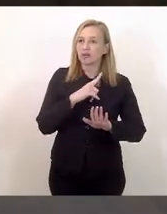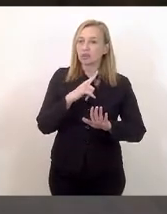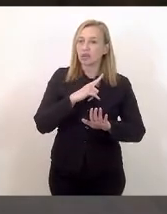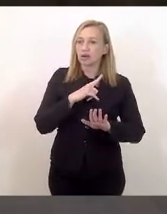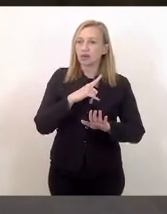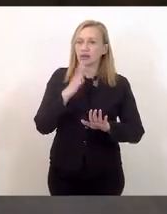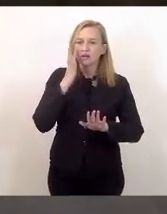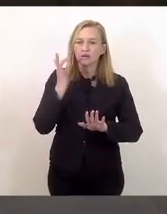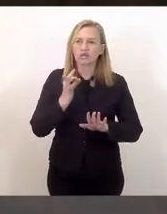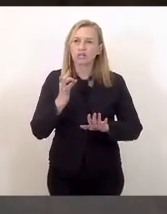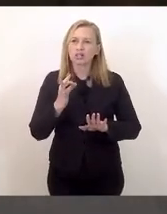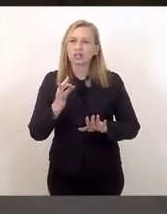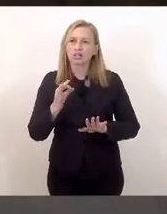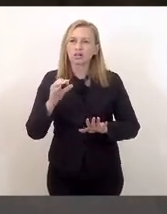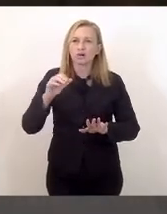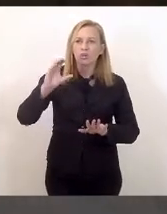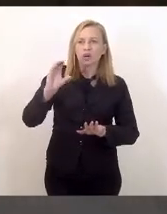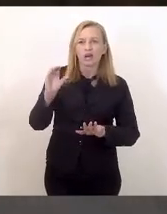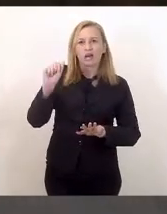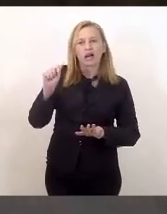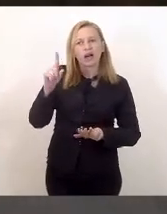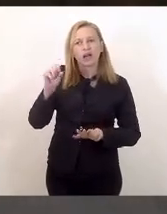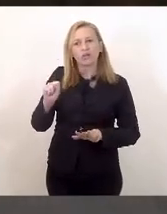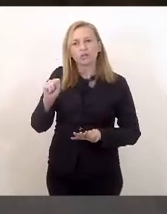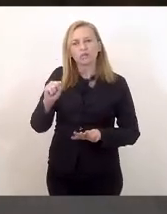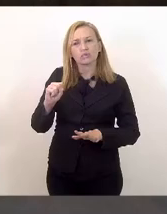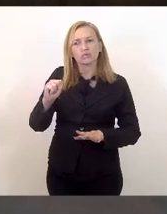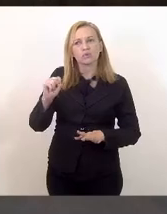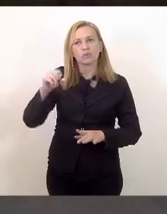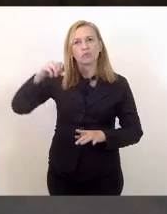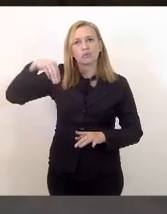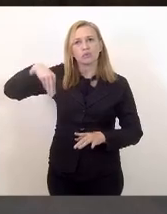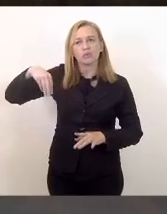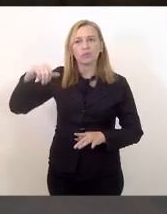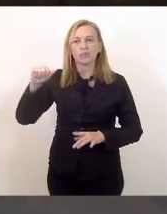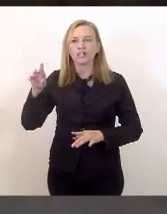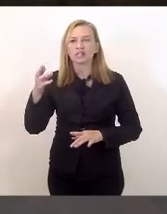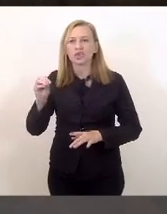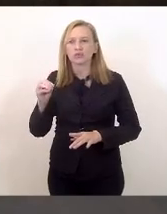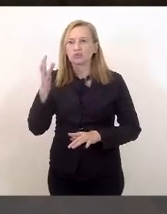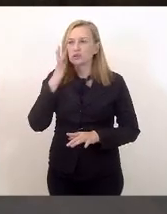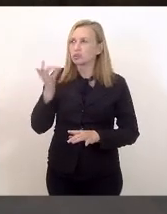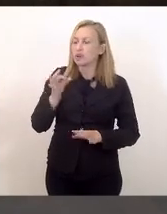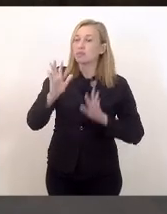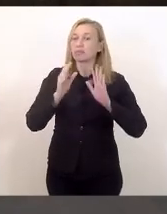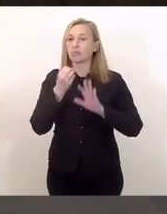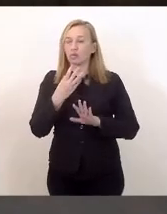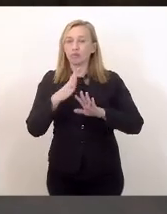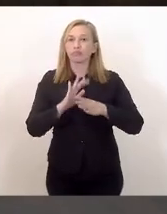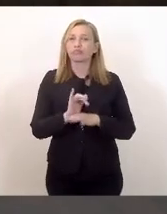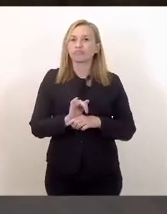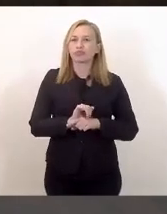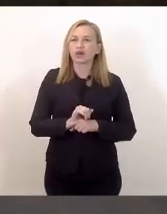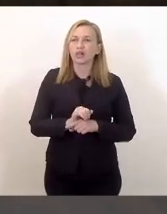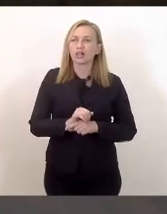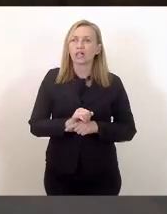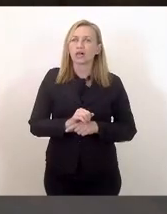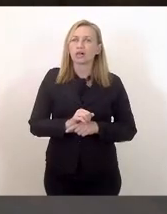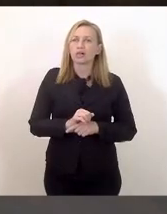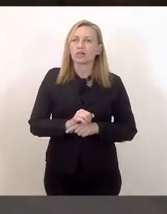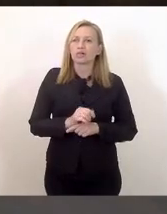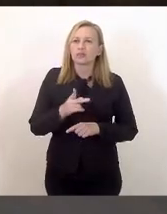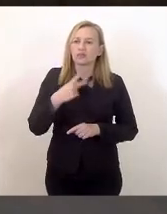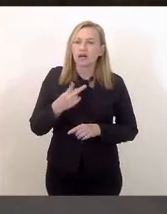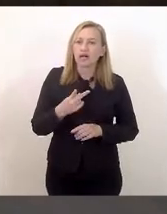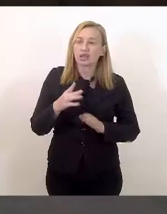não sei se o Carlos Macedo se encontra, o líder do PRB, ou não sei. Bom, ele trata sobre